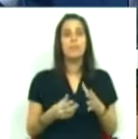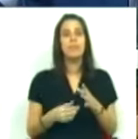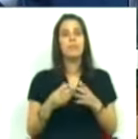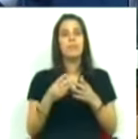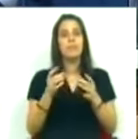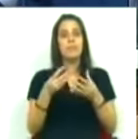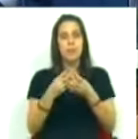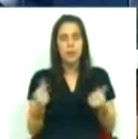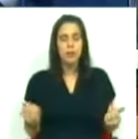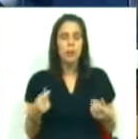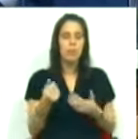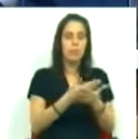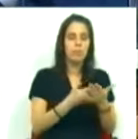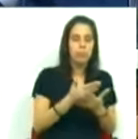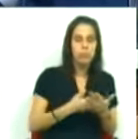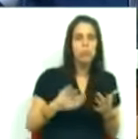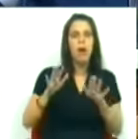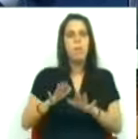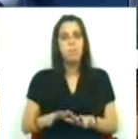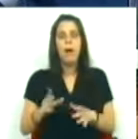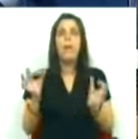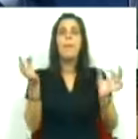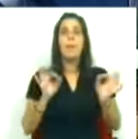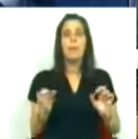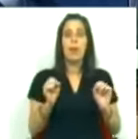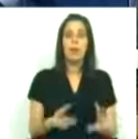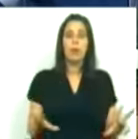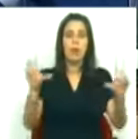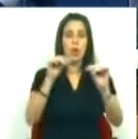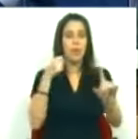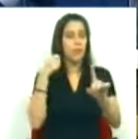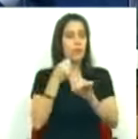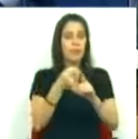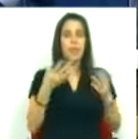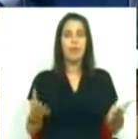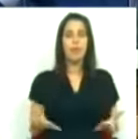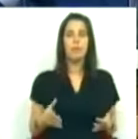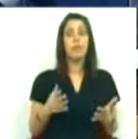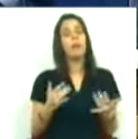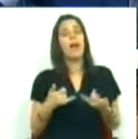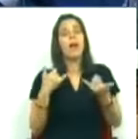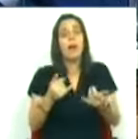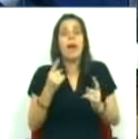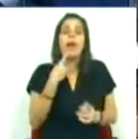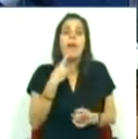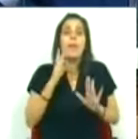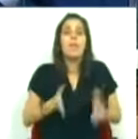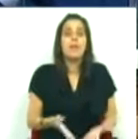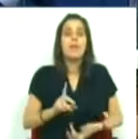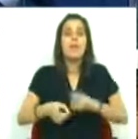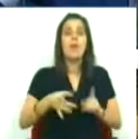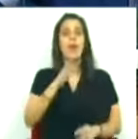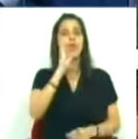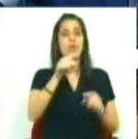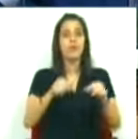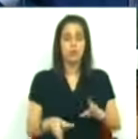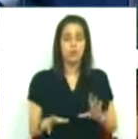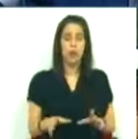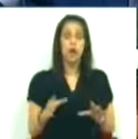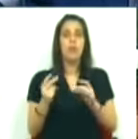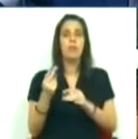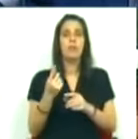Vencendo burocracias, vencendo atavismos e estando preparado para os novos desafios. A jusante implica, como aqui já foi referido,